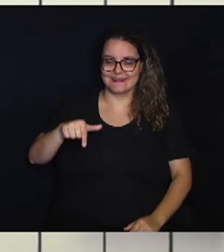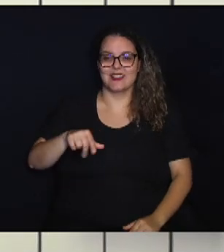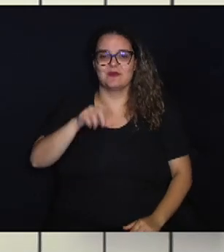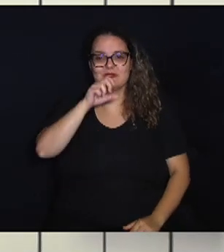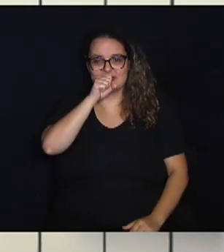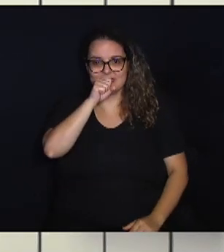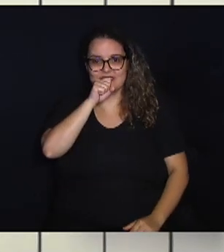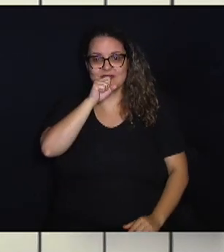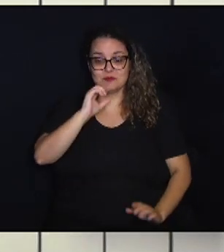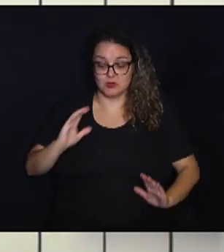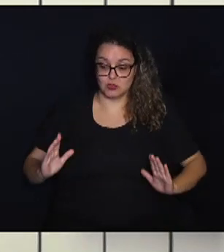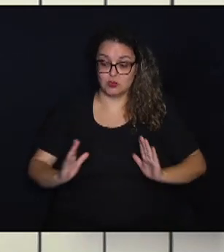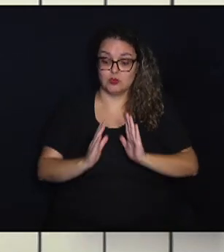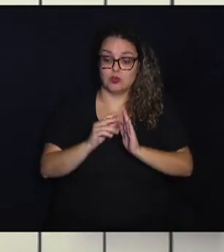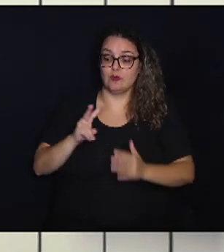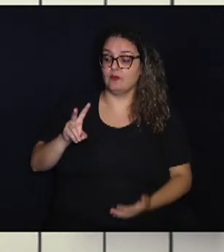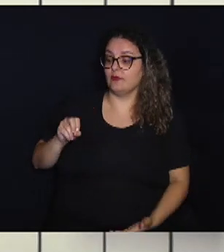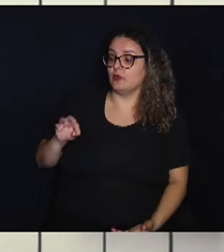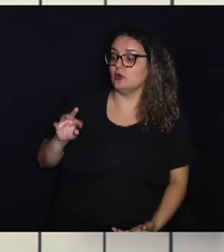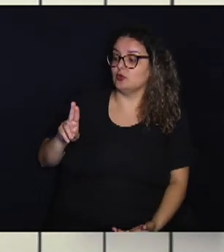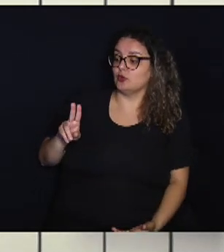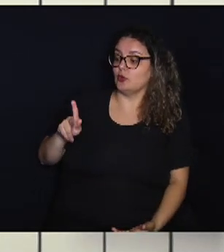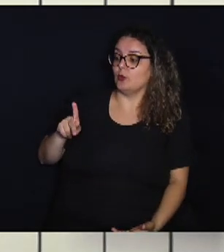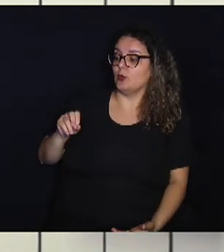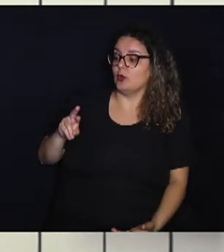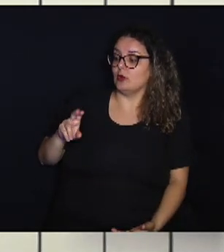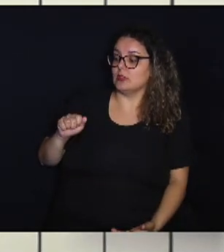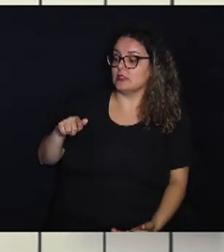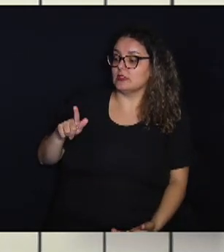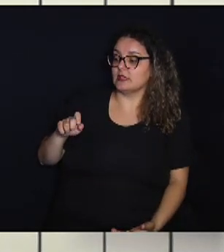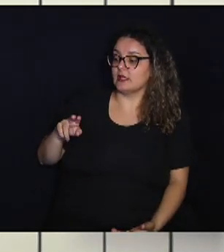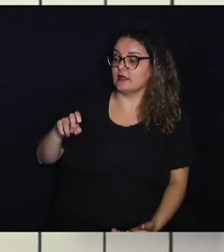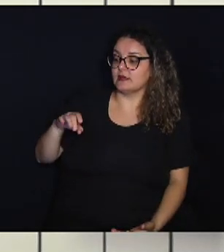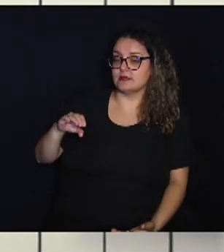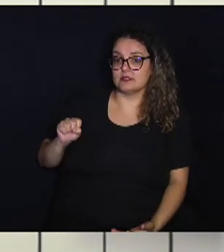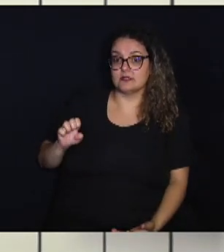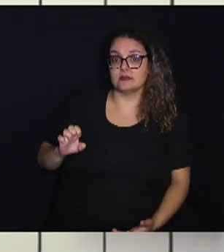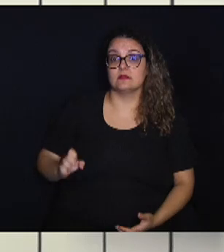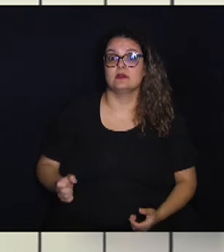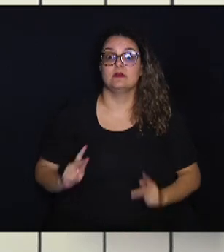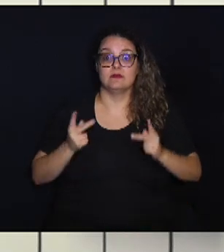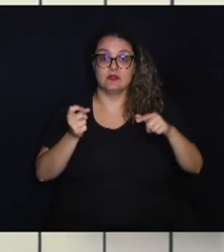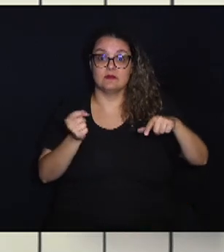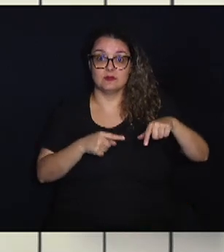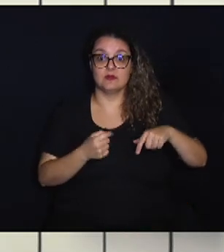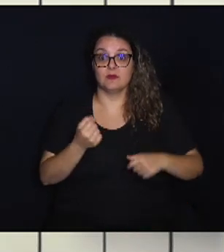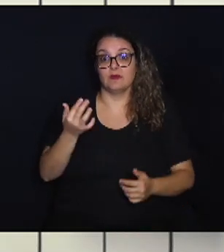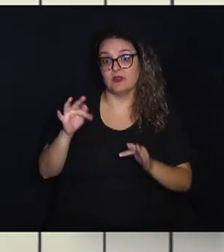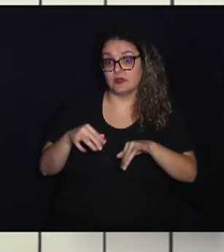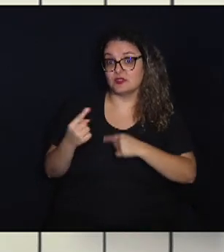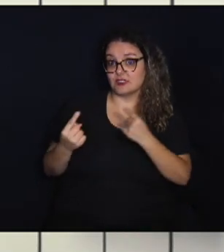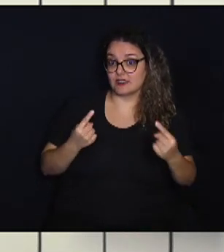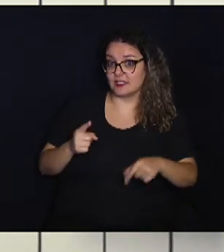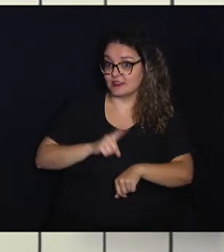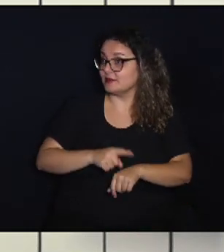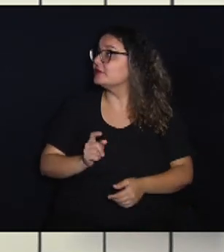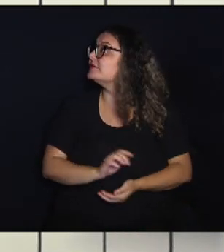sábado, enfrentou o Votuporanguense e venceu com 1 gol no final de cada tempo.